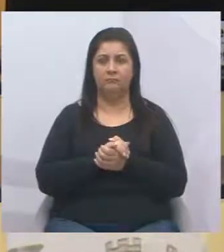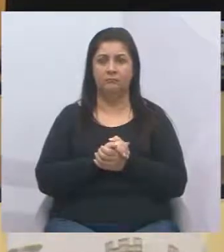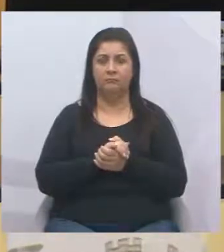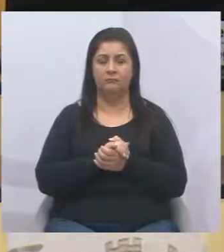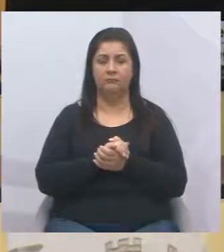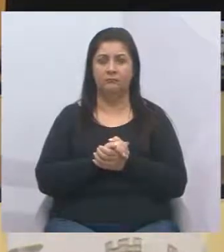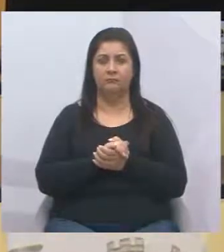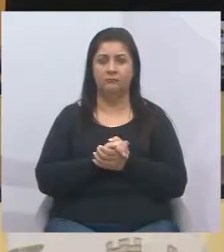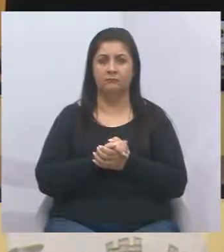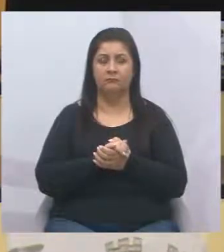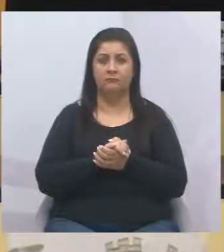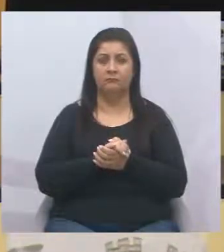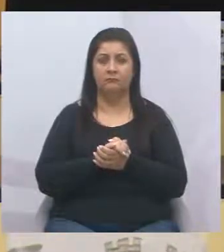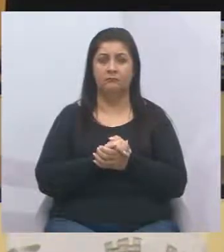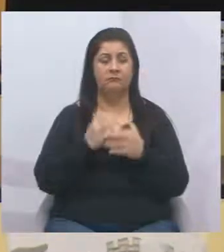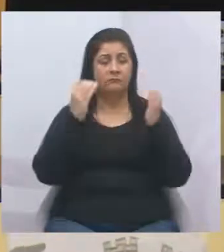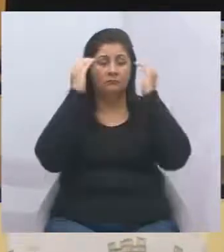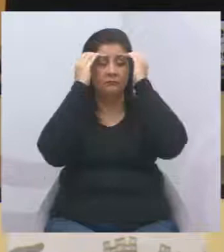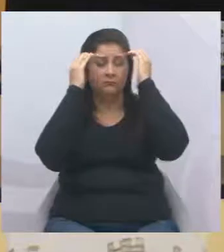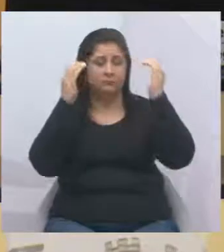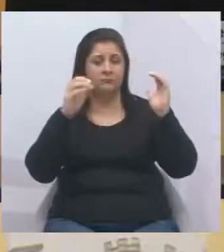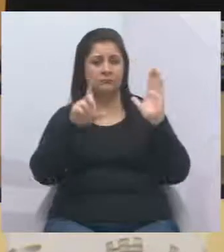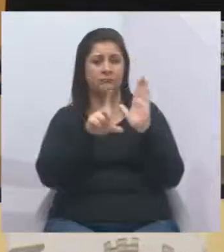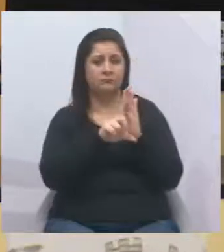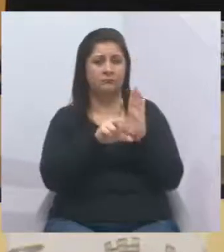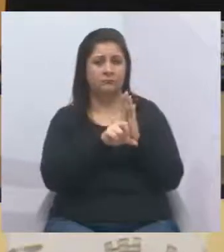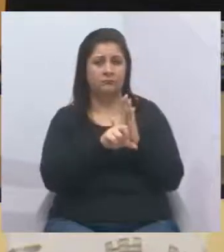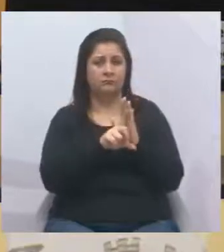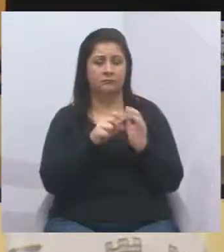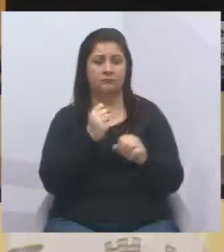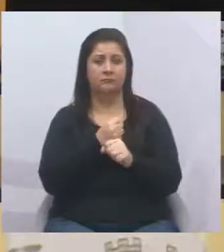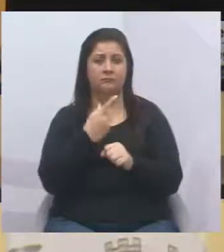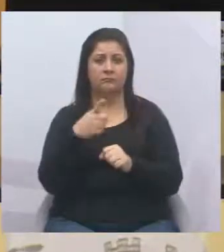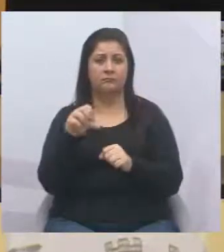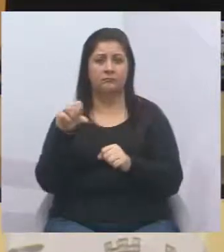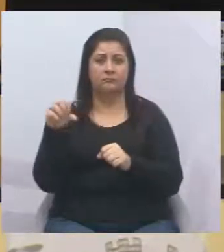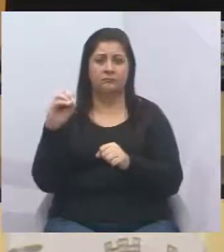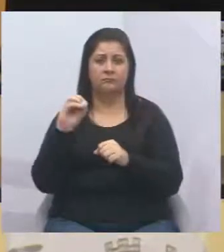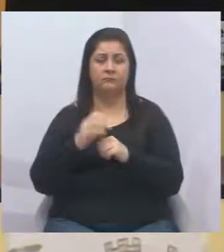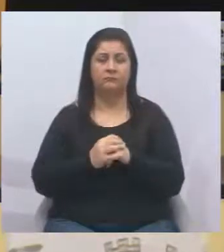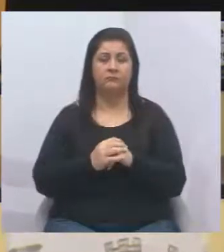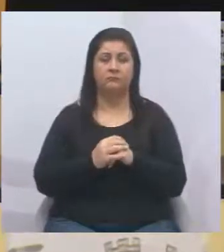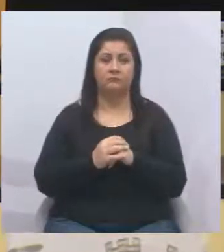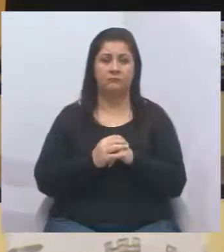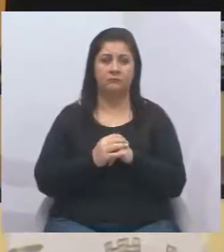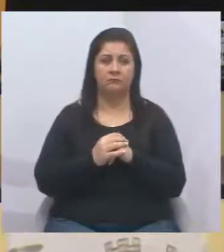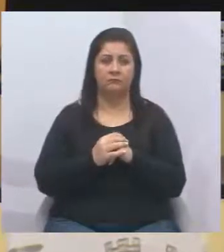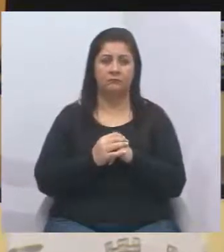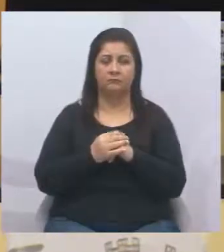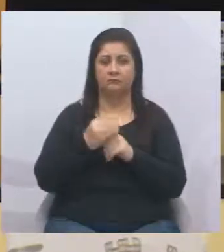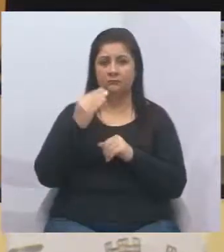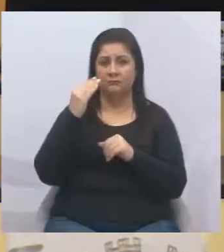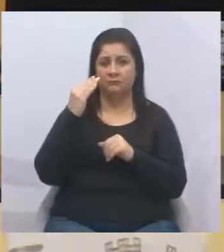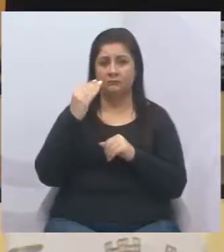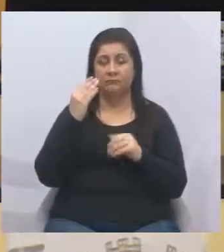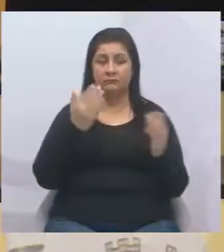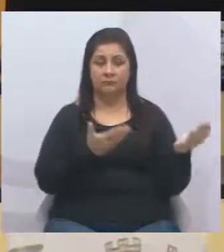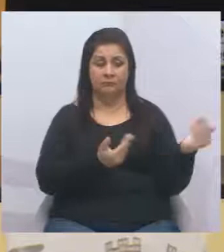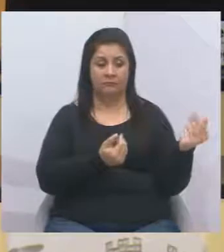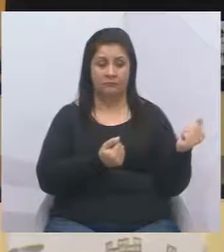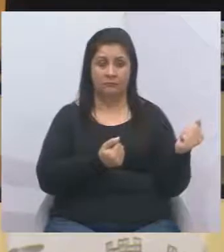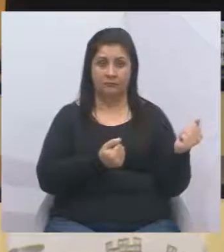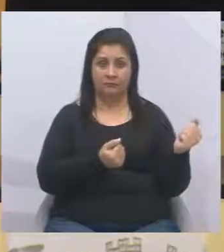1990, preceitua em seu artigo 2º que considera-se adolescente aquela pessoa entre